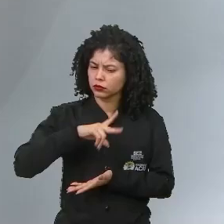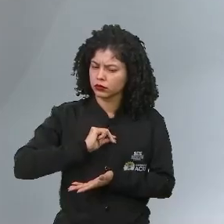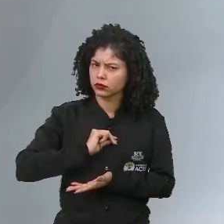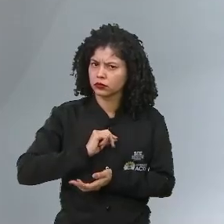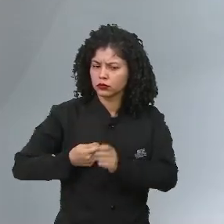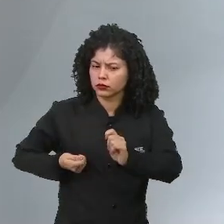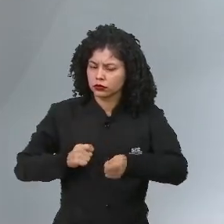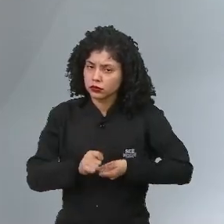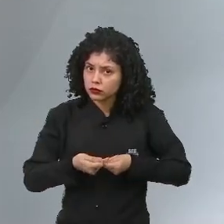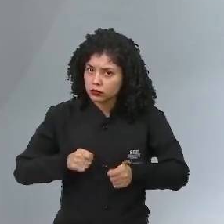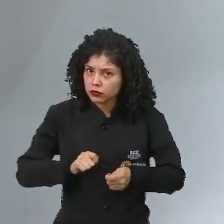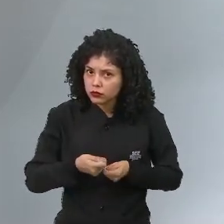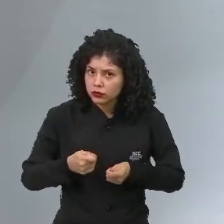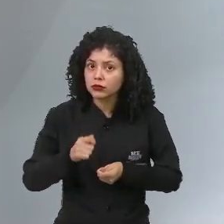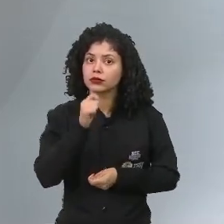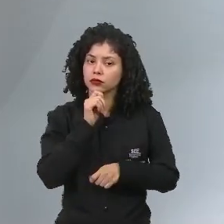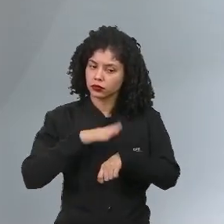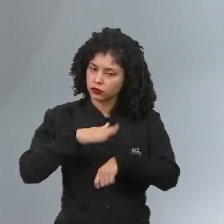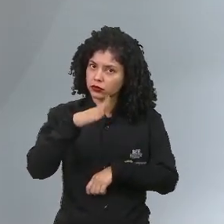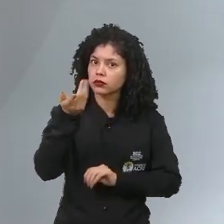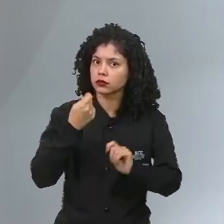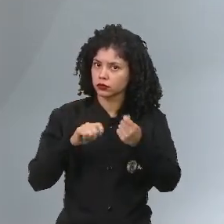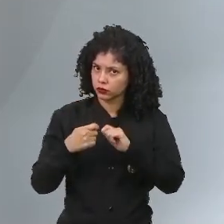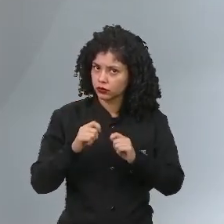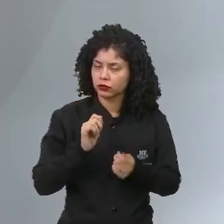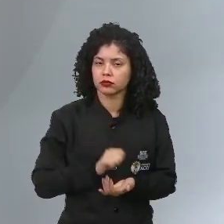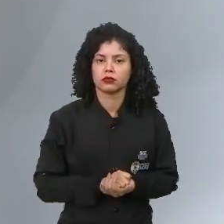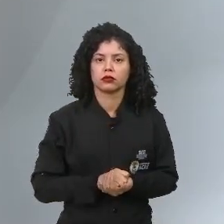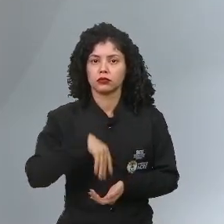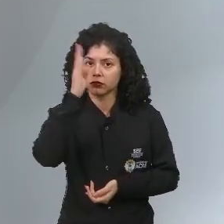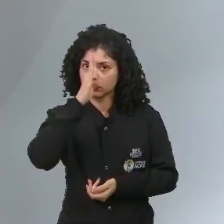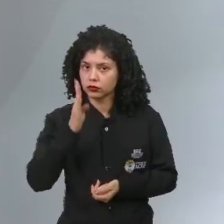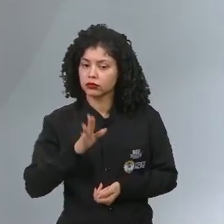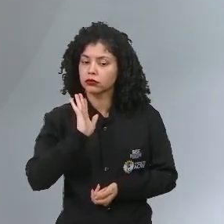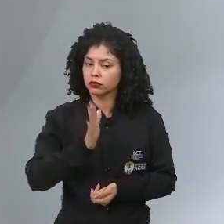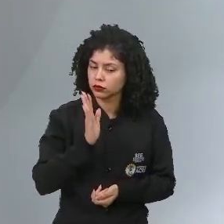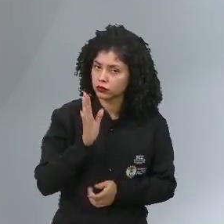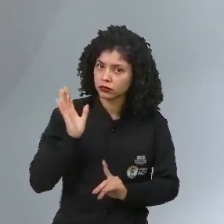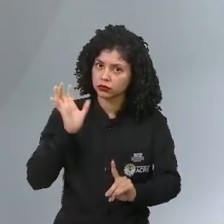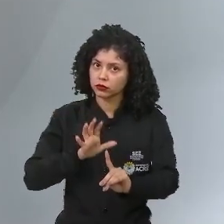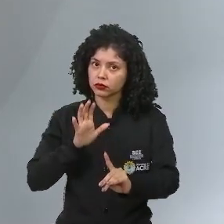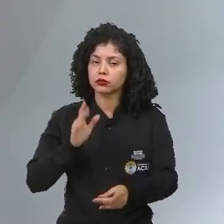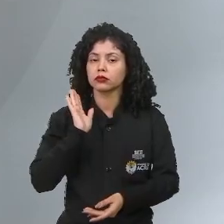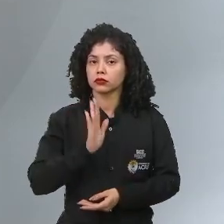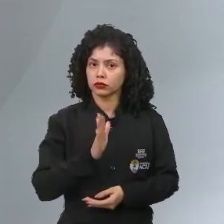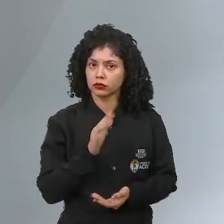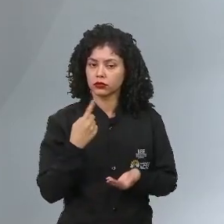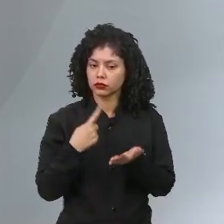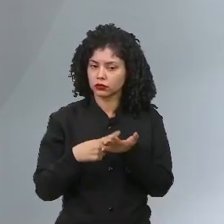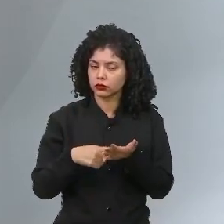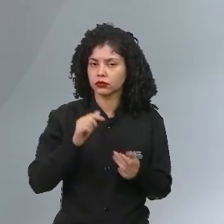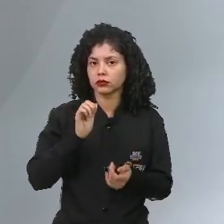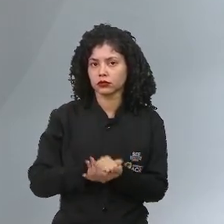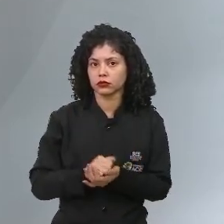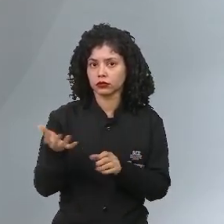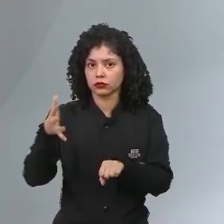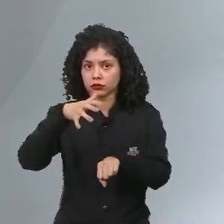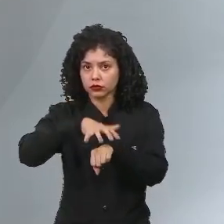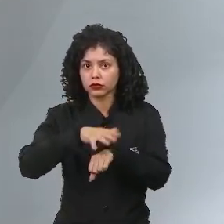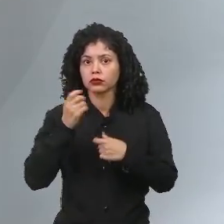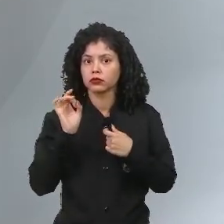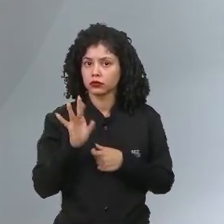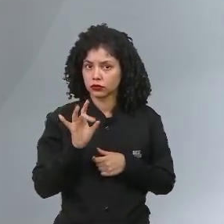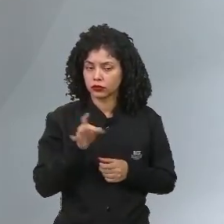a controlar ainda mais a colônia. Lembrando que o Brasil já estava submetido ao pacto colonial, ou seja, ele só